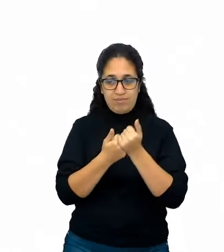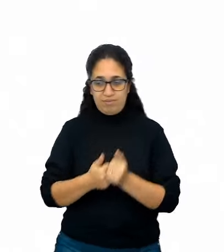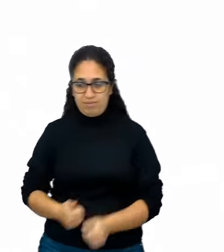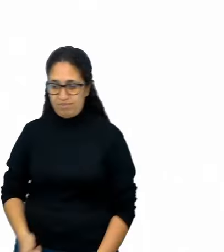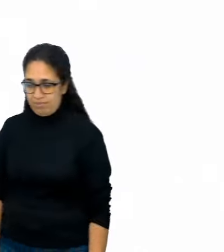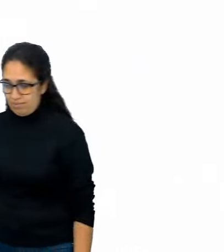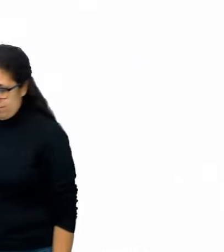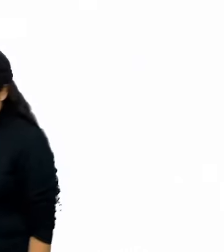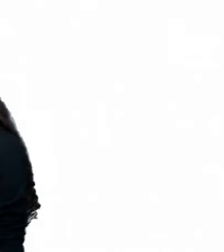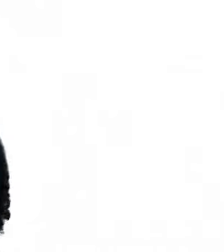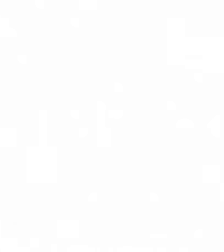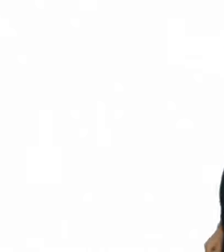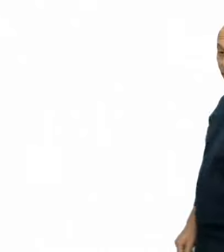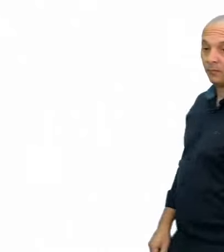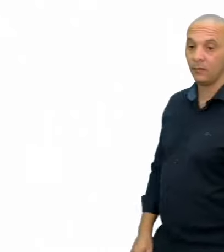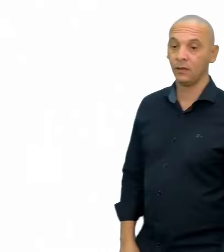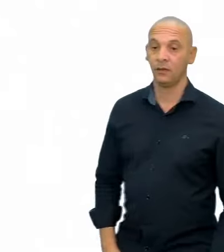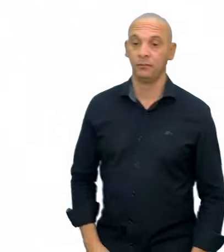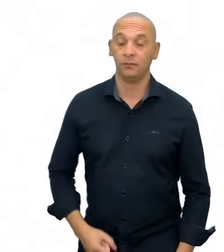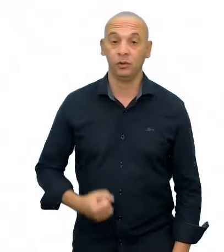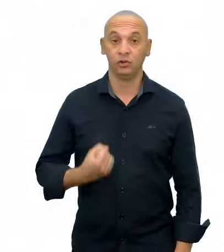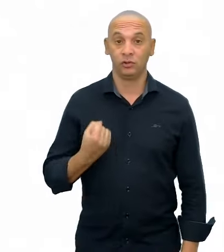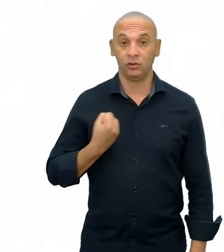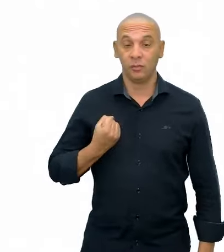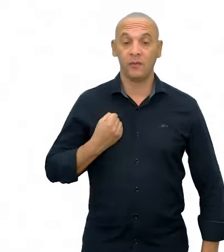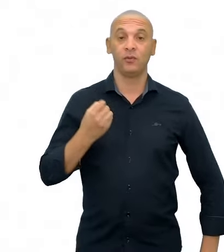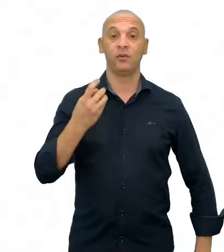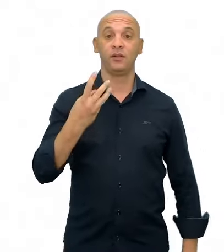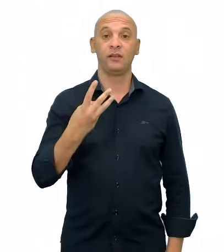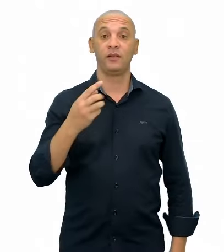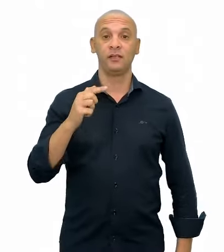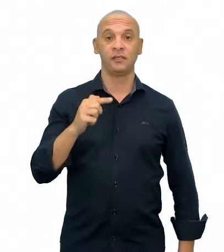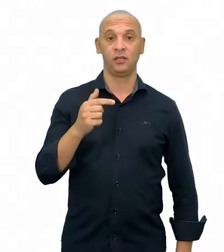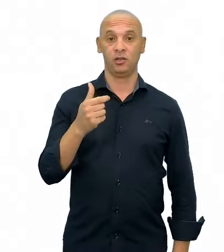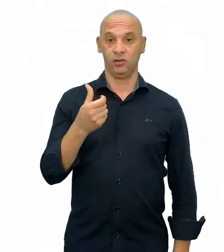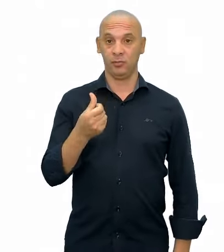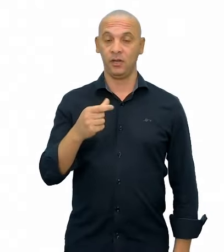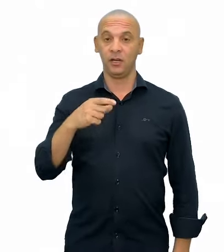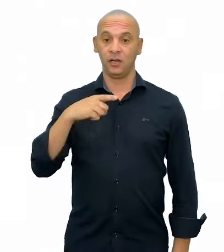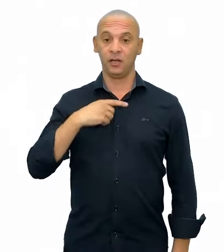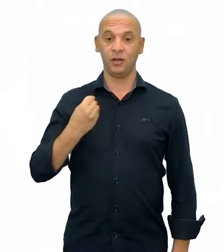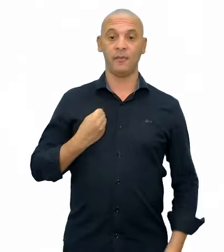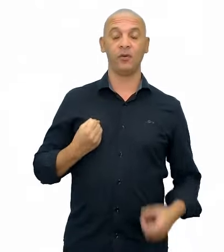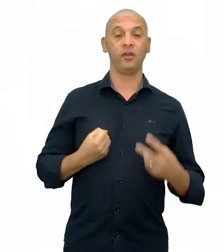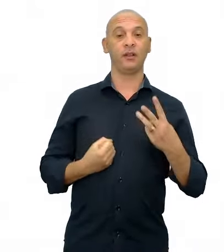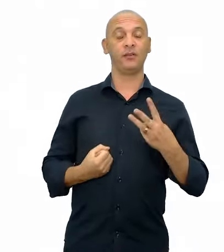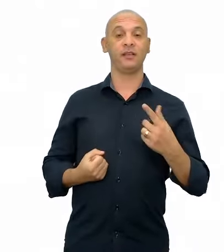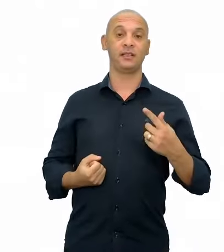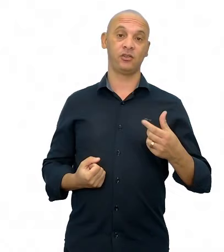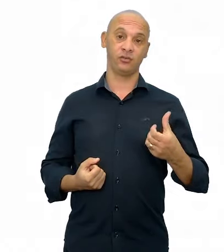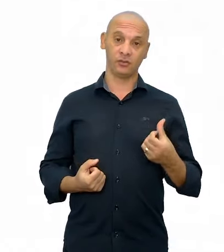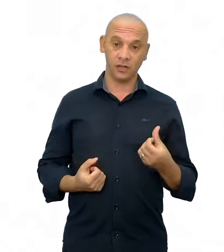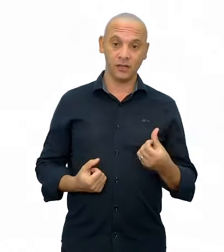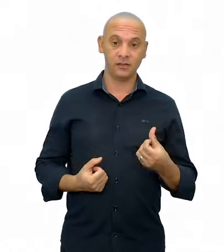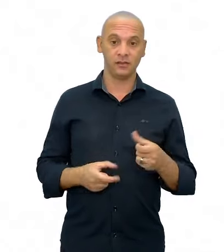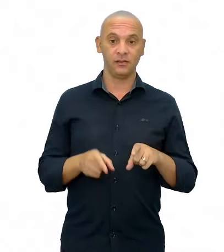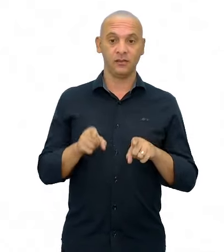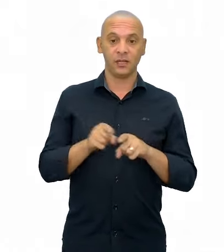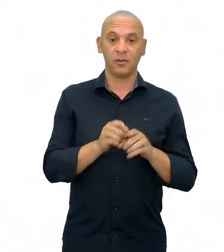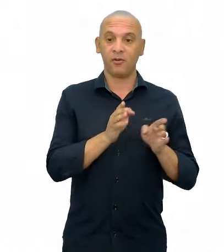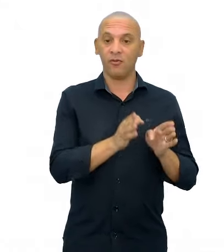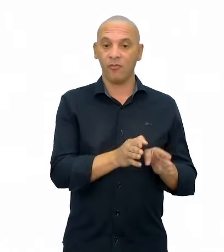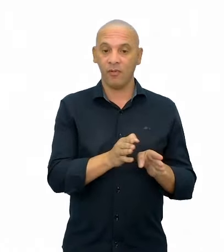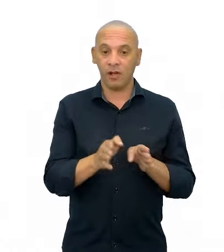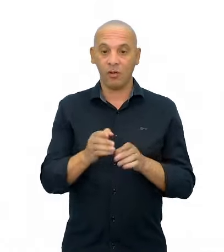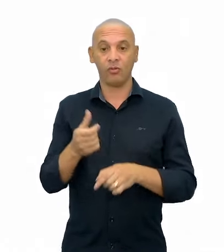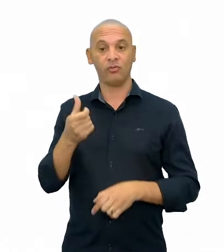né, no número 376, nós temos algarismos 3, 7, 6. O valor posicional é